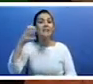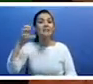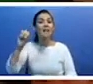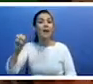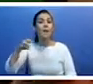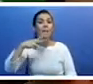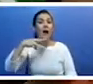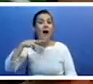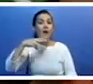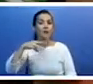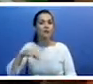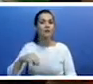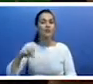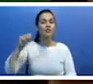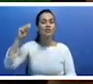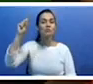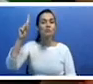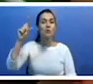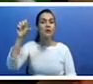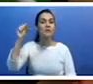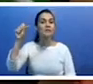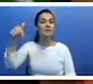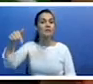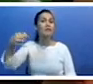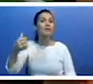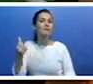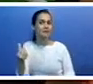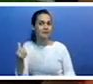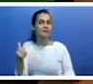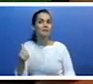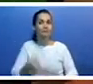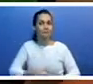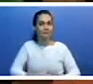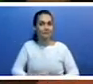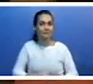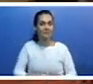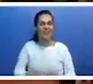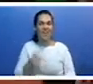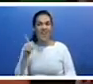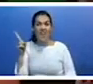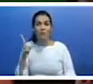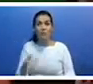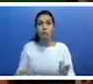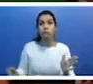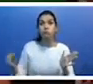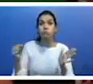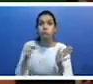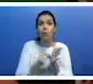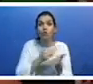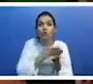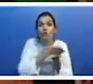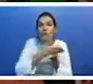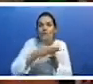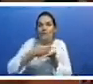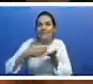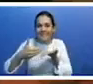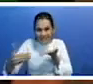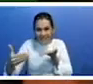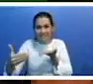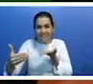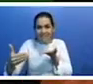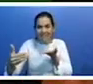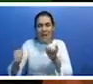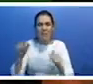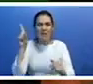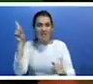março de 1876. Foi o ponto de partida para que